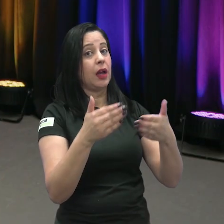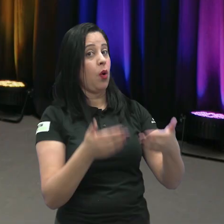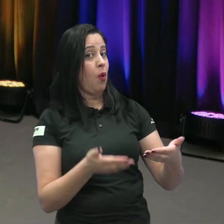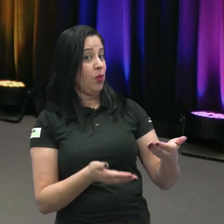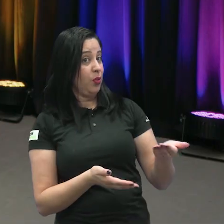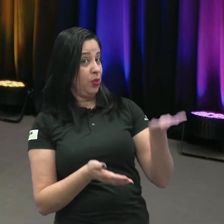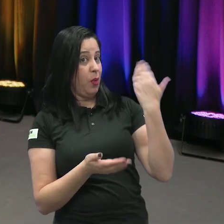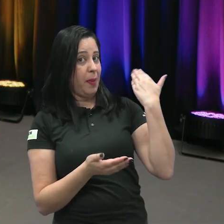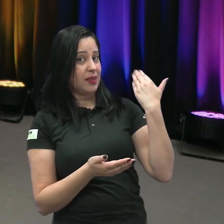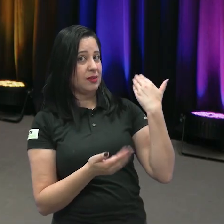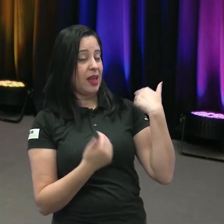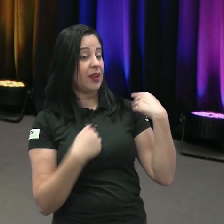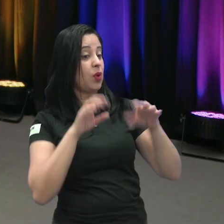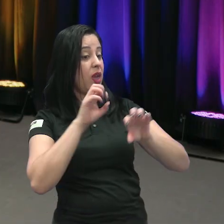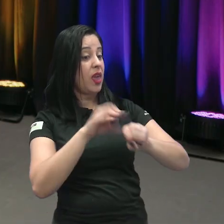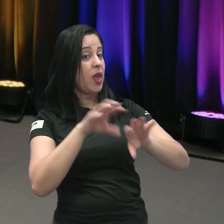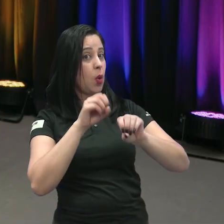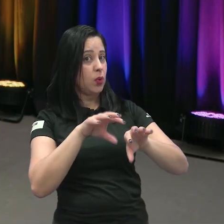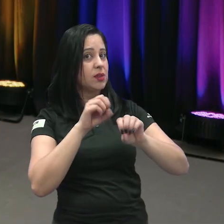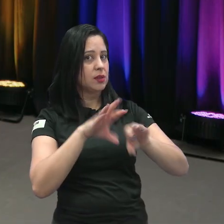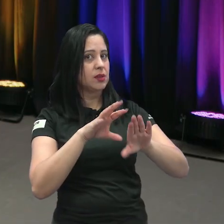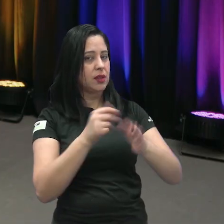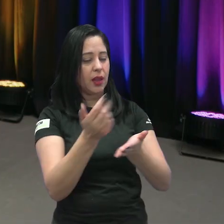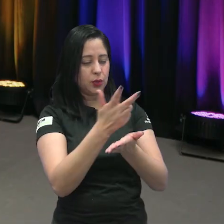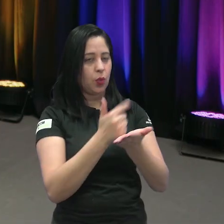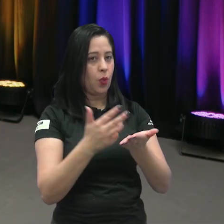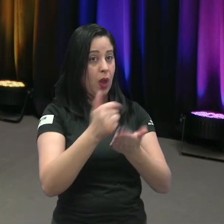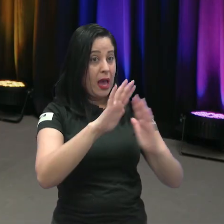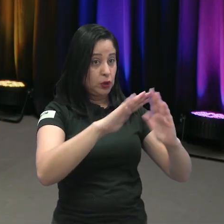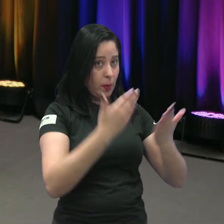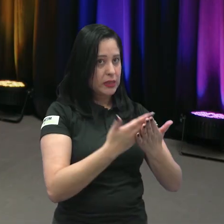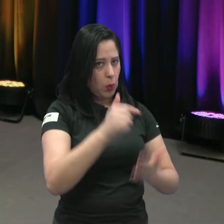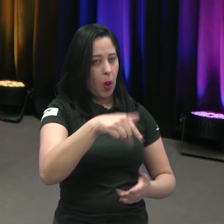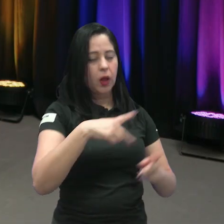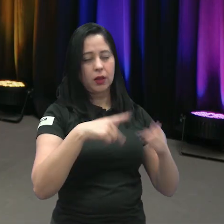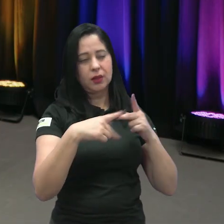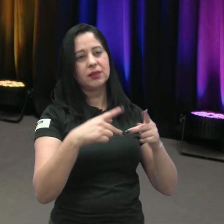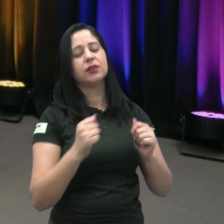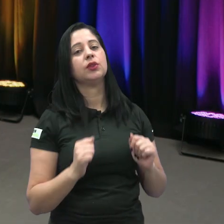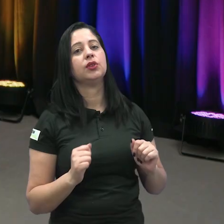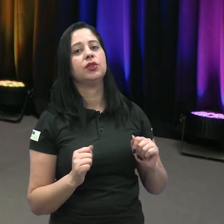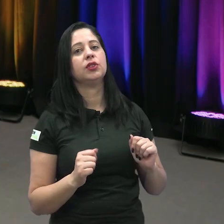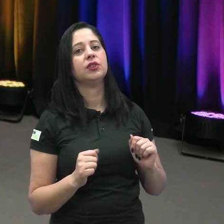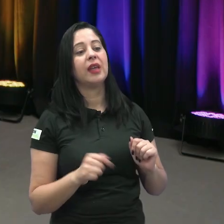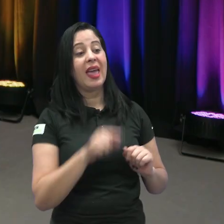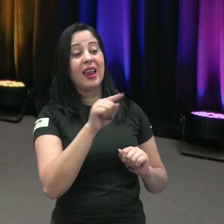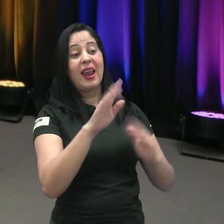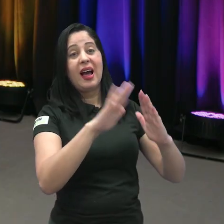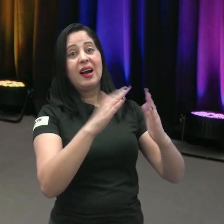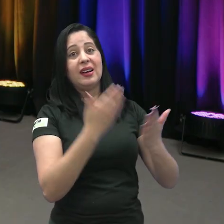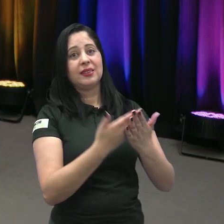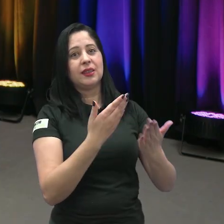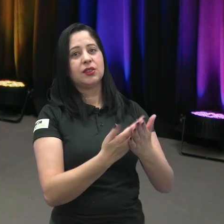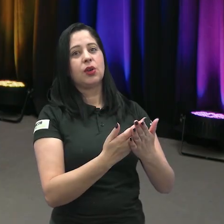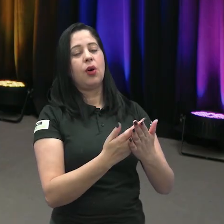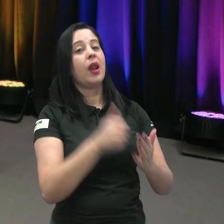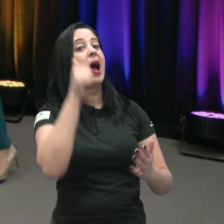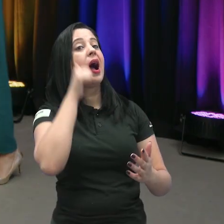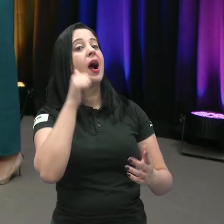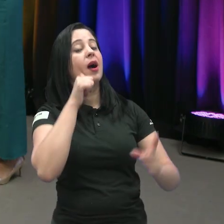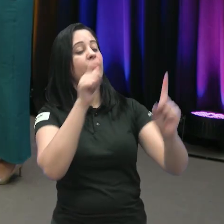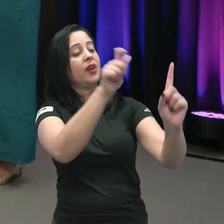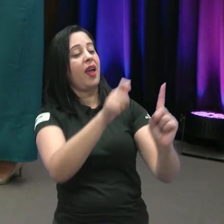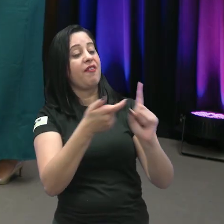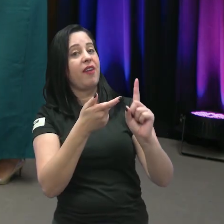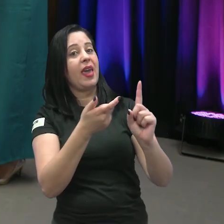atrás, eu dava aula de desenho numa escola de arte aqui de São José dos Campos. E nessa escola, um belo dia, uma mulher